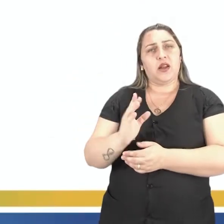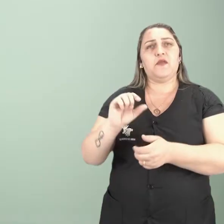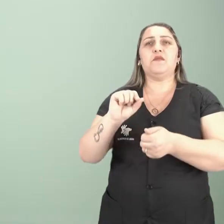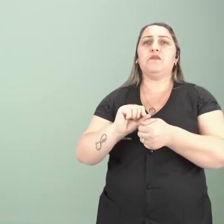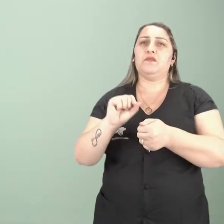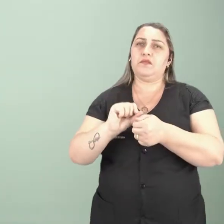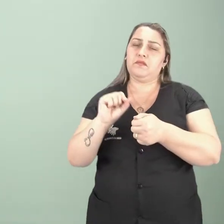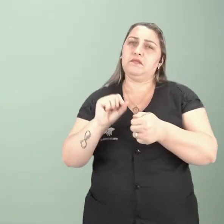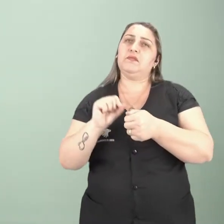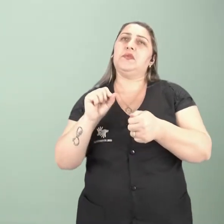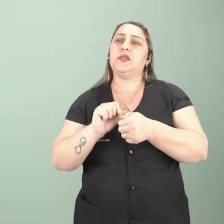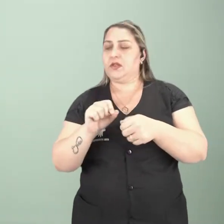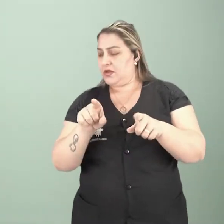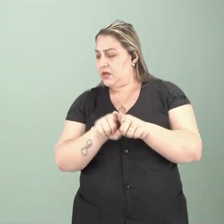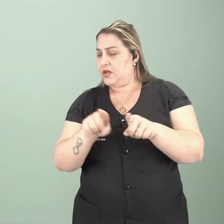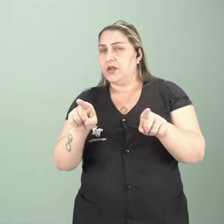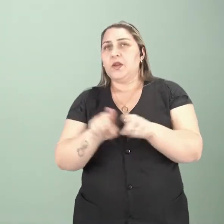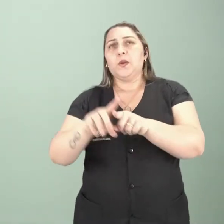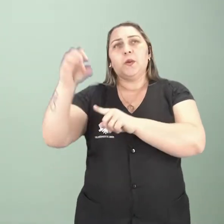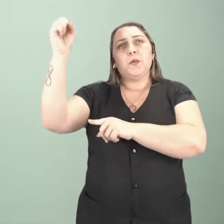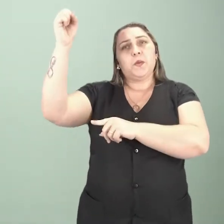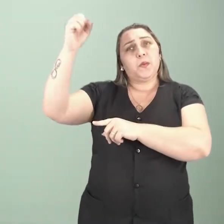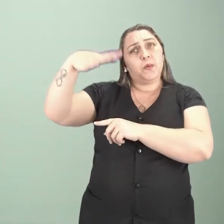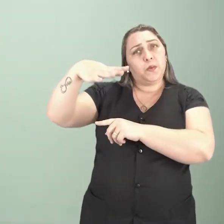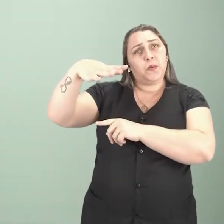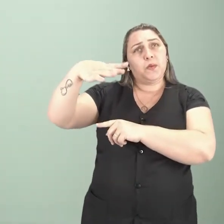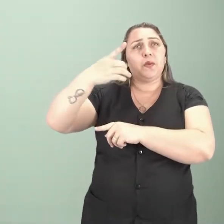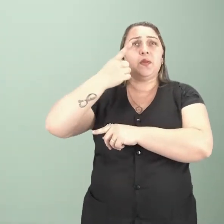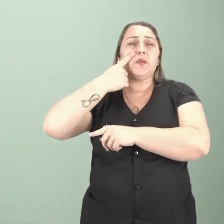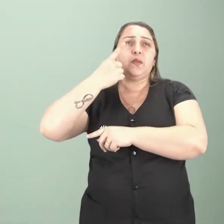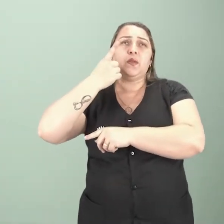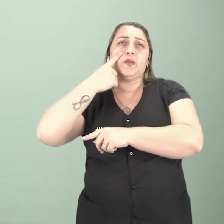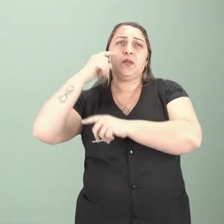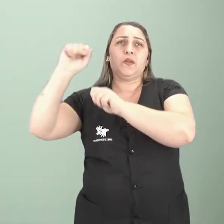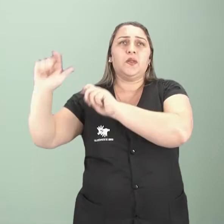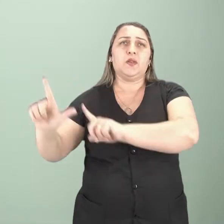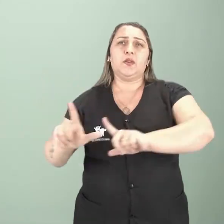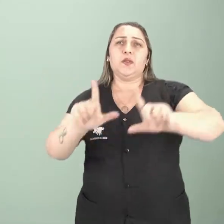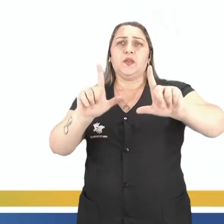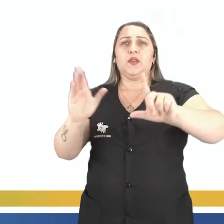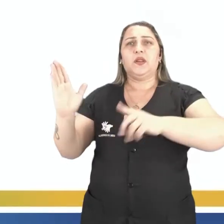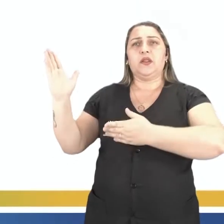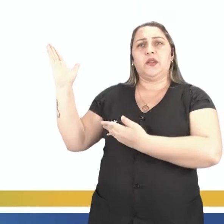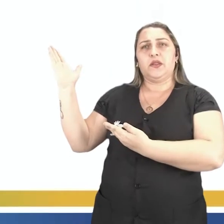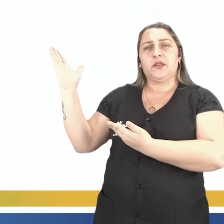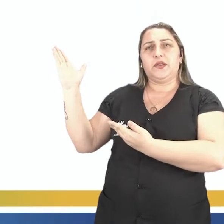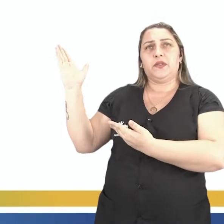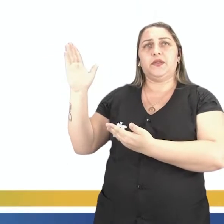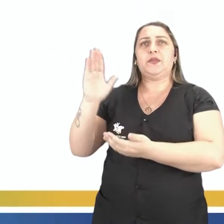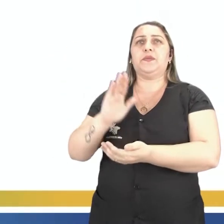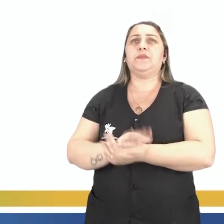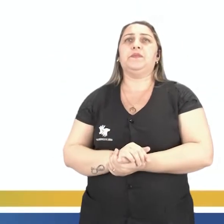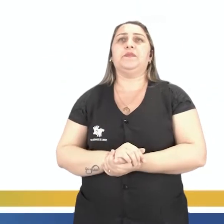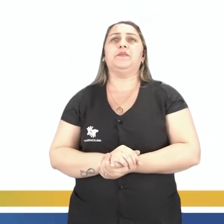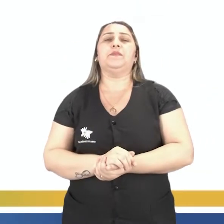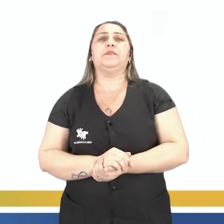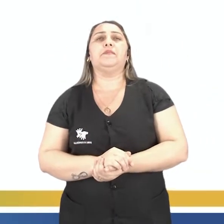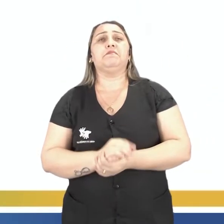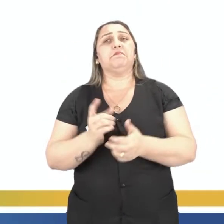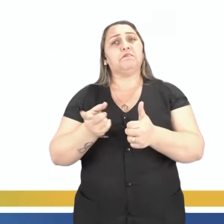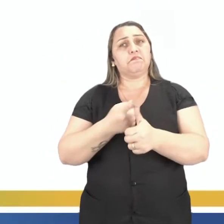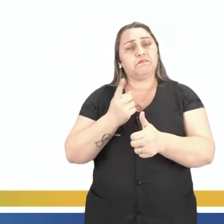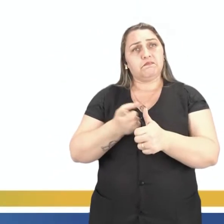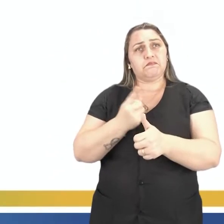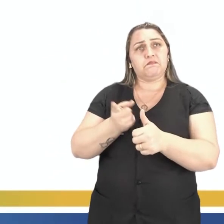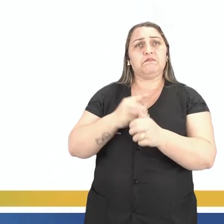faz interferências de luminosidade. Acompanhe aqui na tela comigo, gente, as duas obras dela. Olha só, gente,